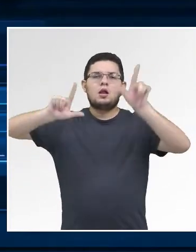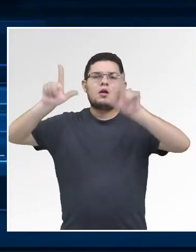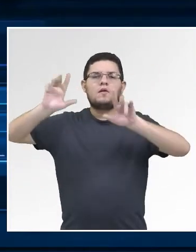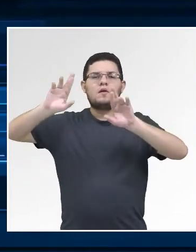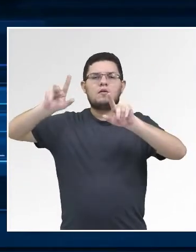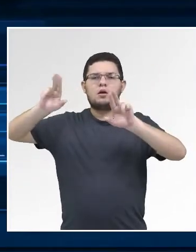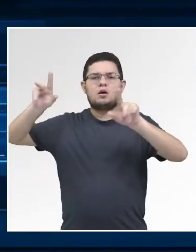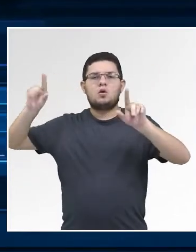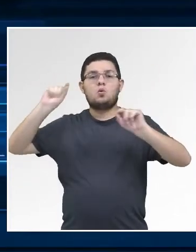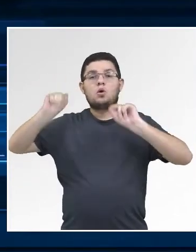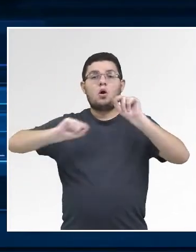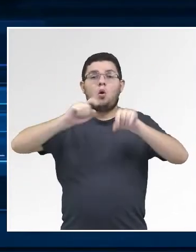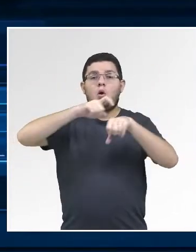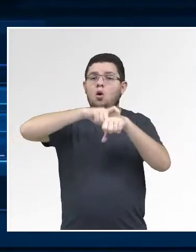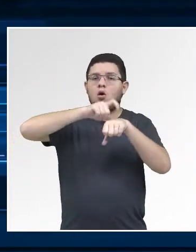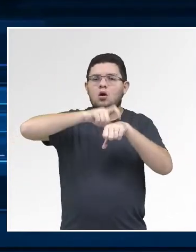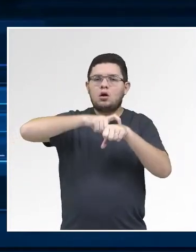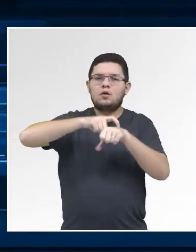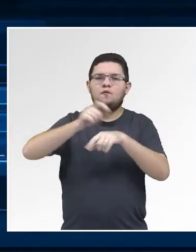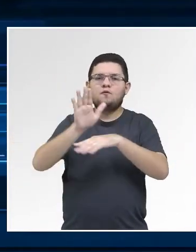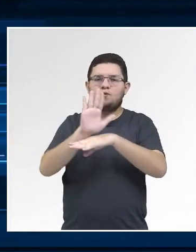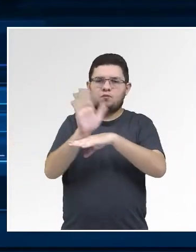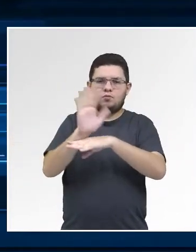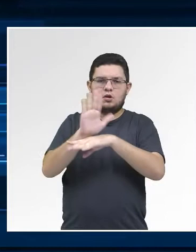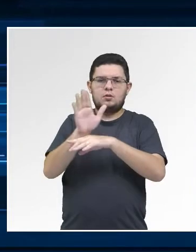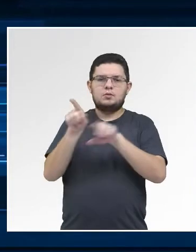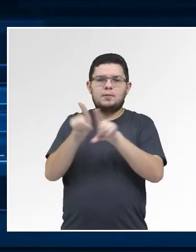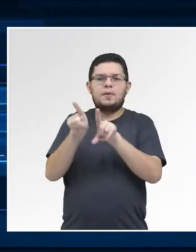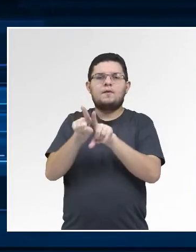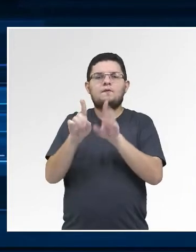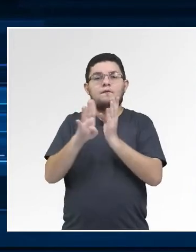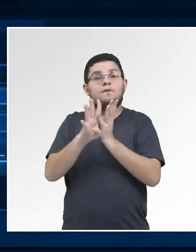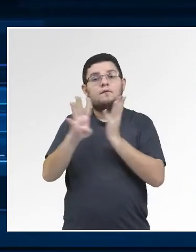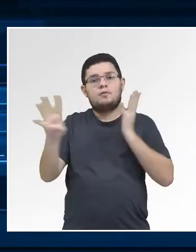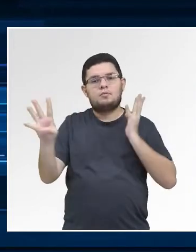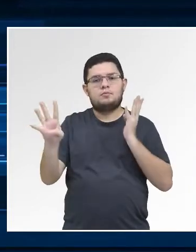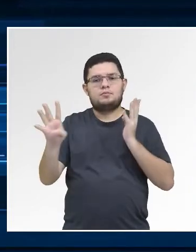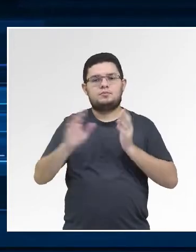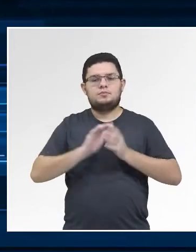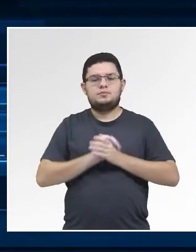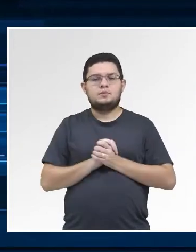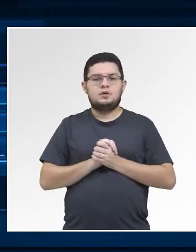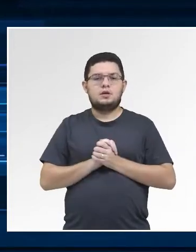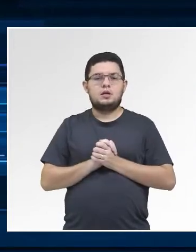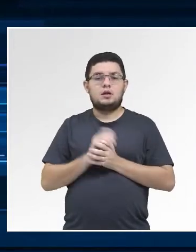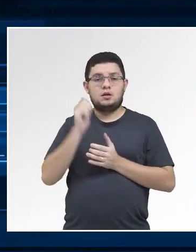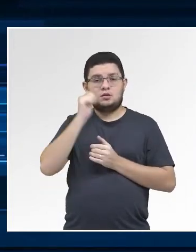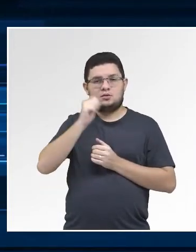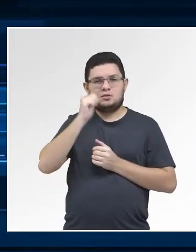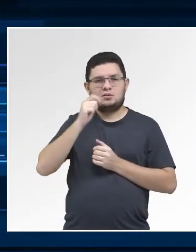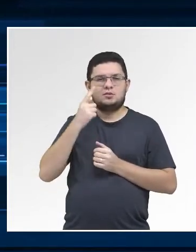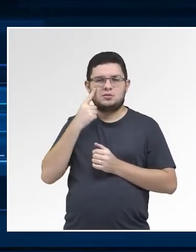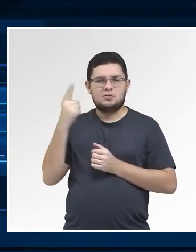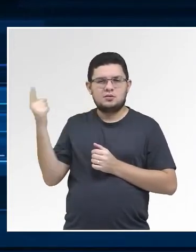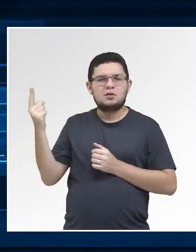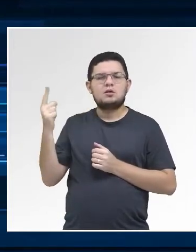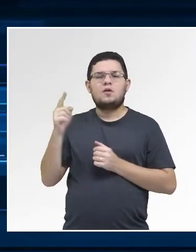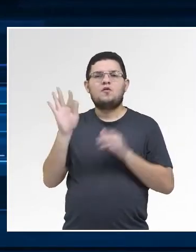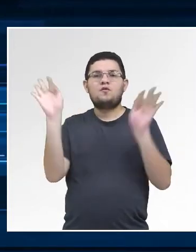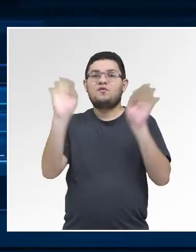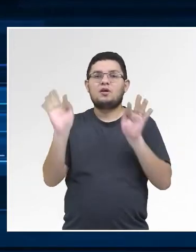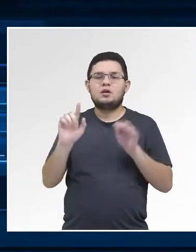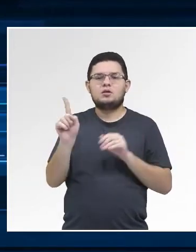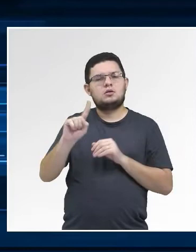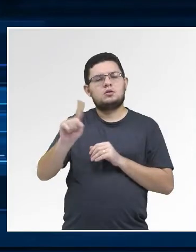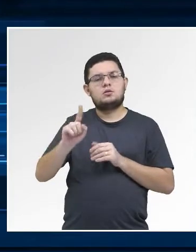e uma fila. Ok? E ali eles estão as personagens estão muito felizes não, né? Inclusive, é a próxima